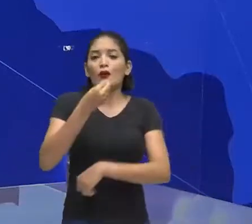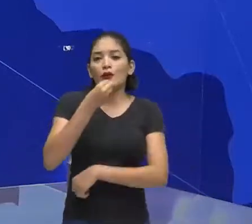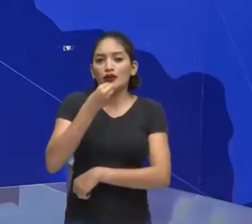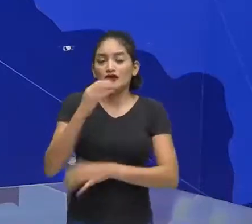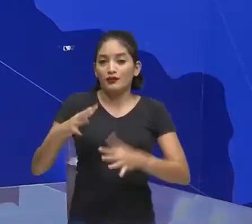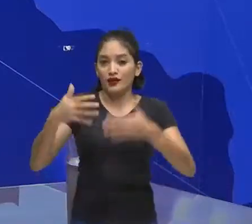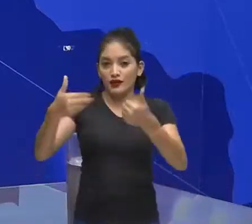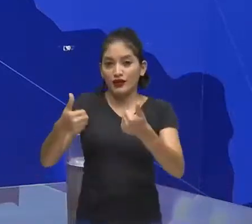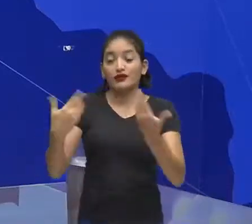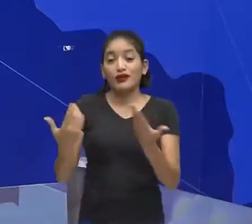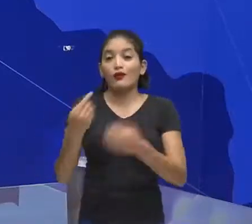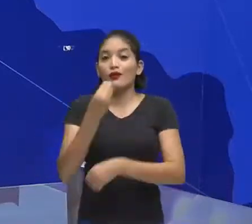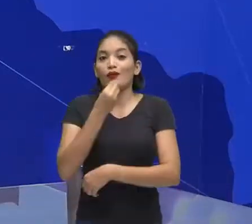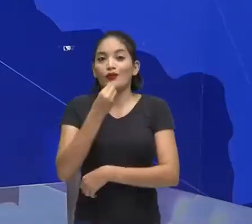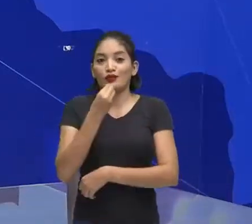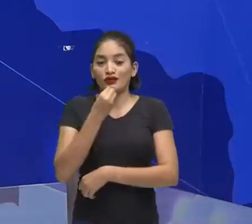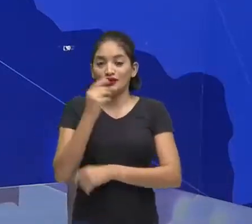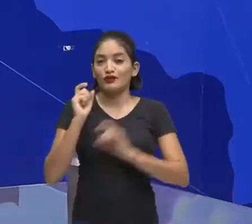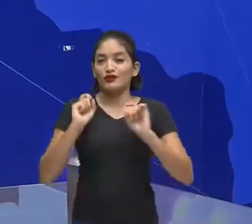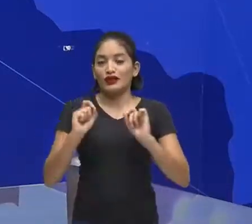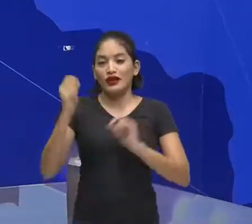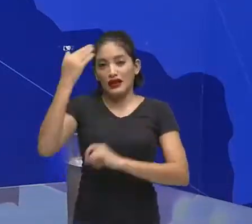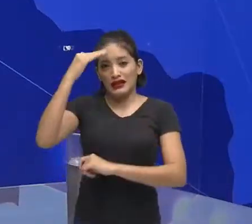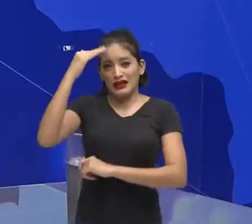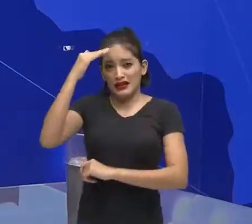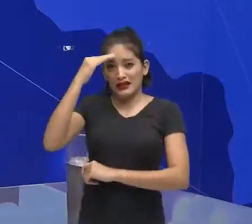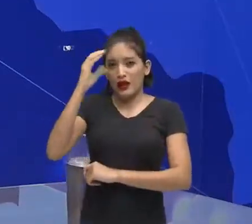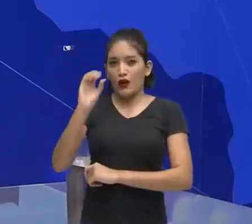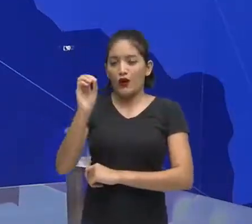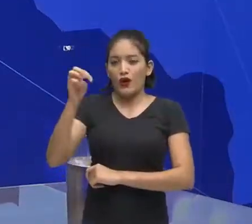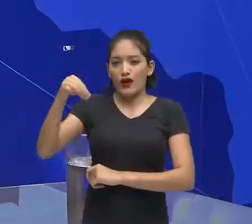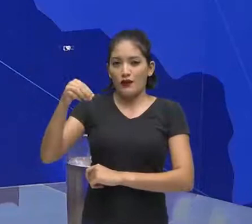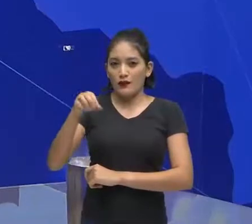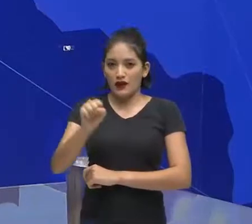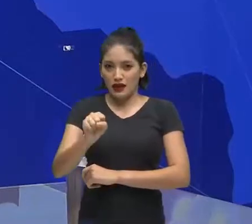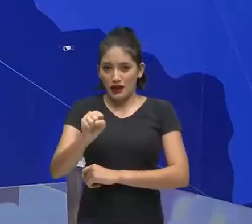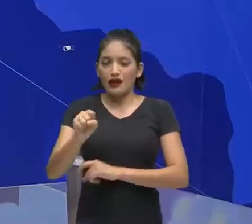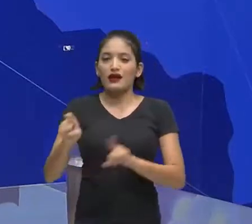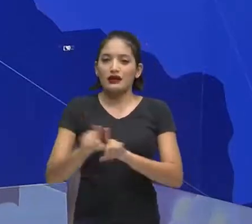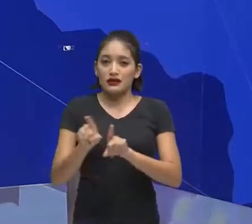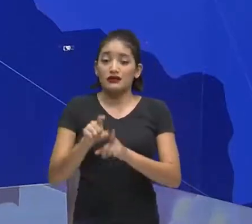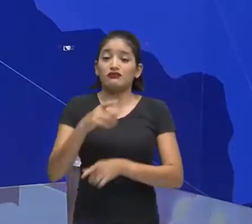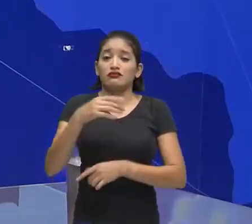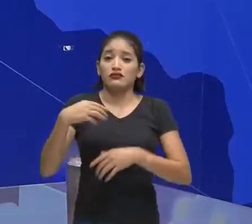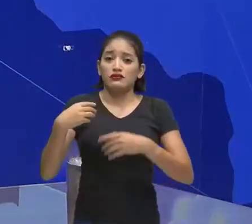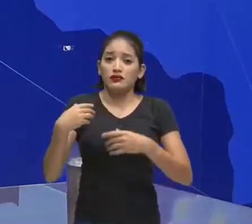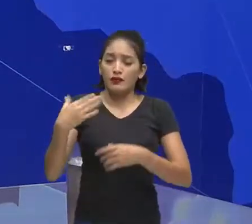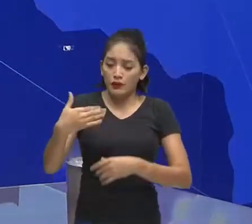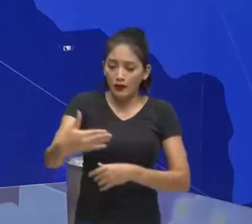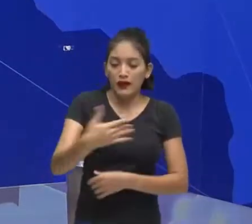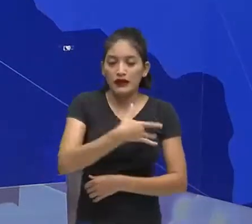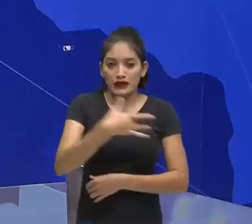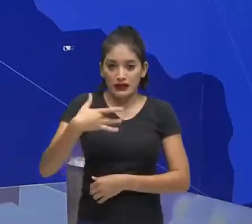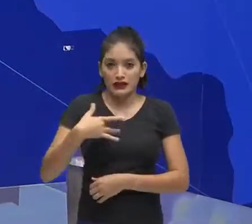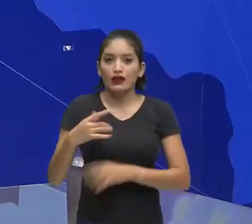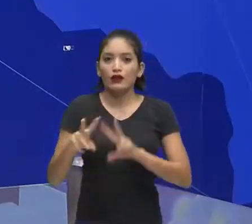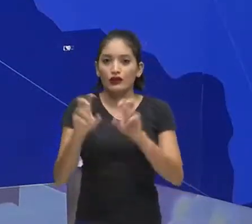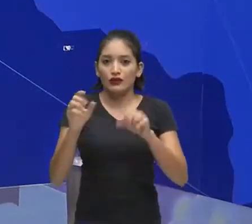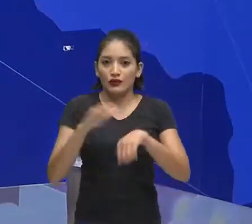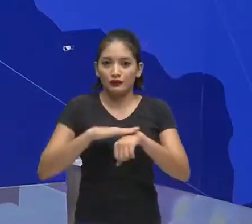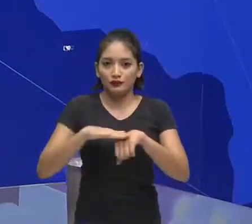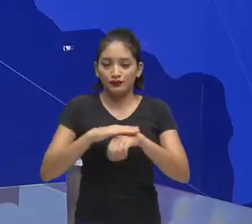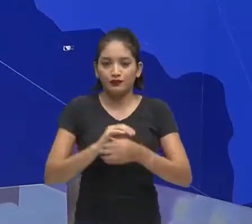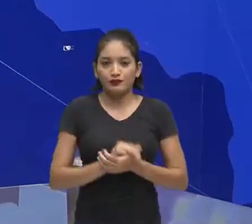melhorar. E a oportunidade disso, entendido pela OMS, entendido pelos sistemas de saúde do mundo inteiro, foi a partir da fala.